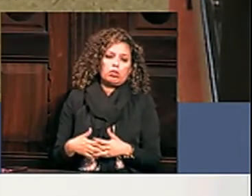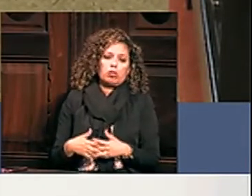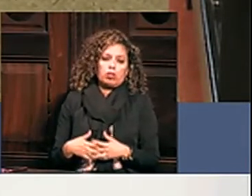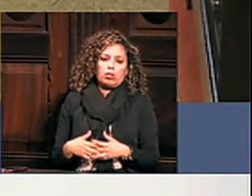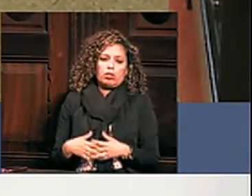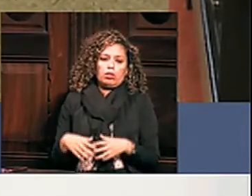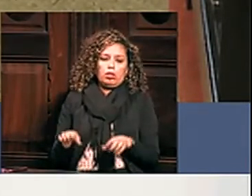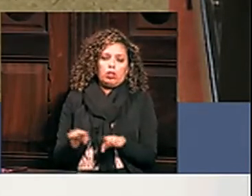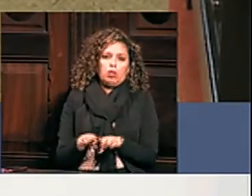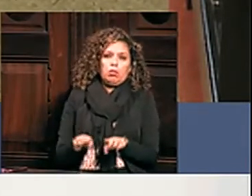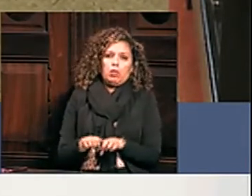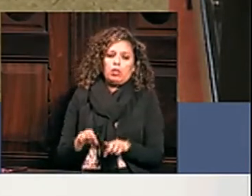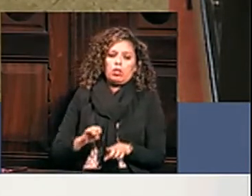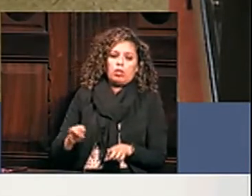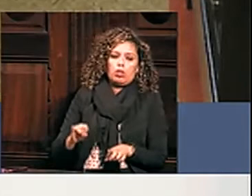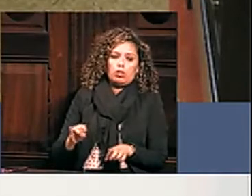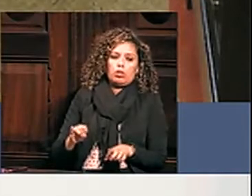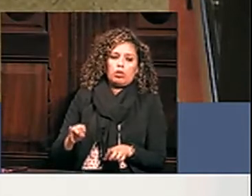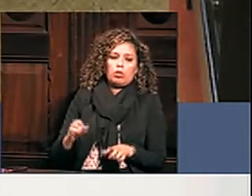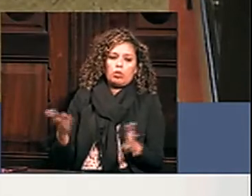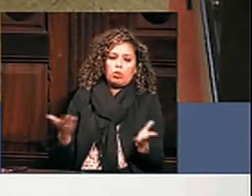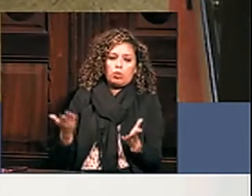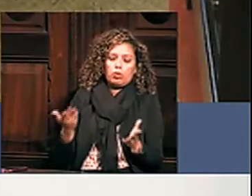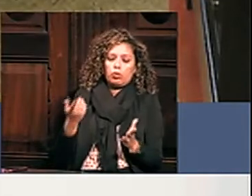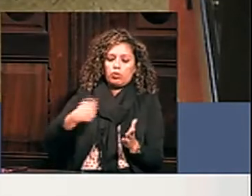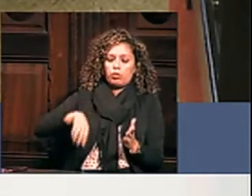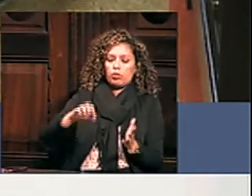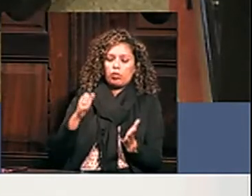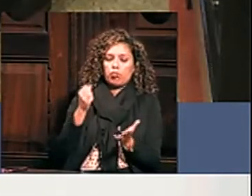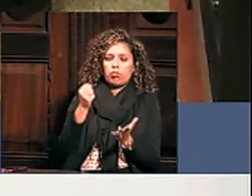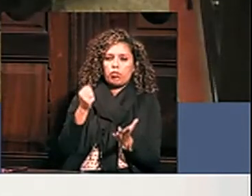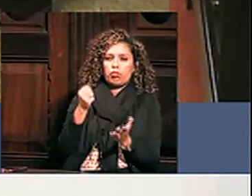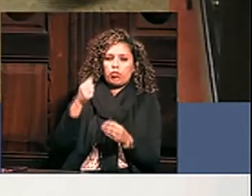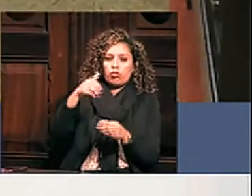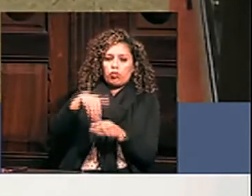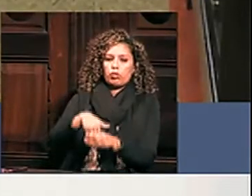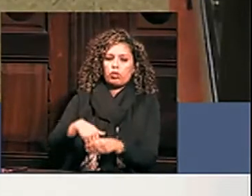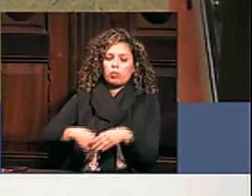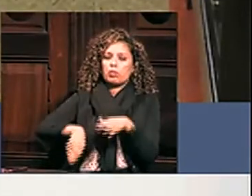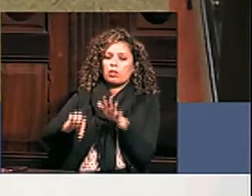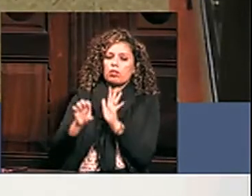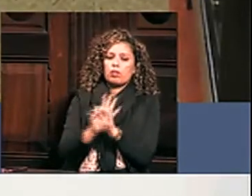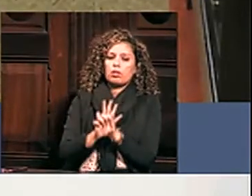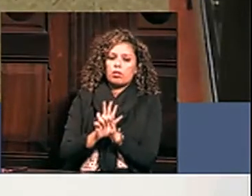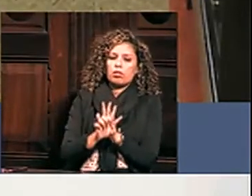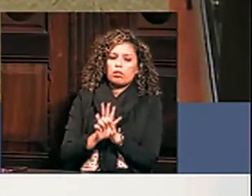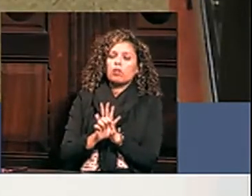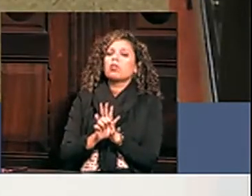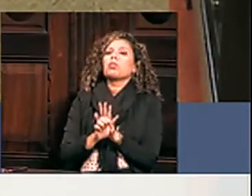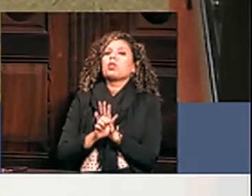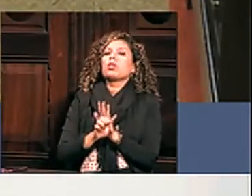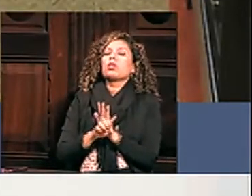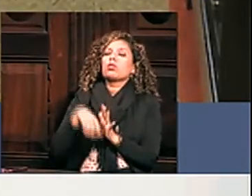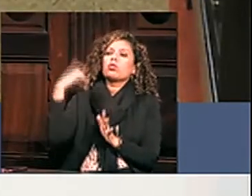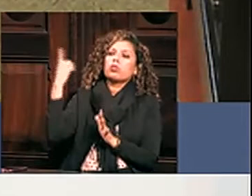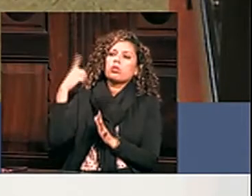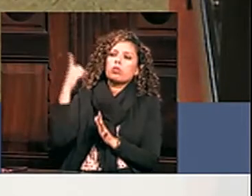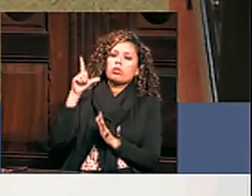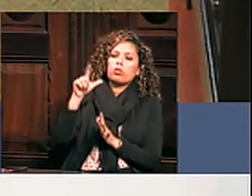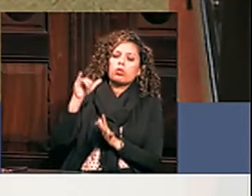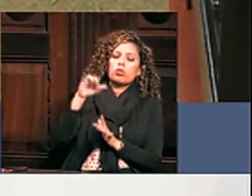podemos aprovar emenda do seu colega de bancada, deputado Luiz Martins,